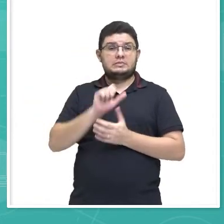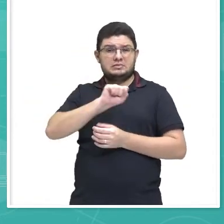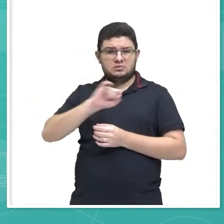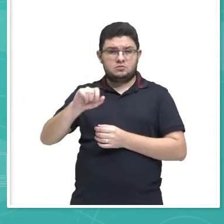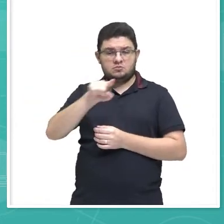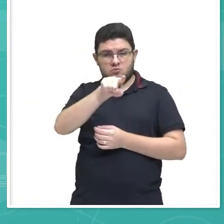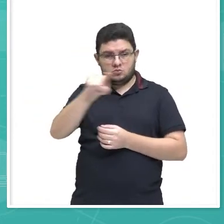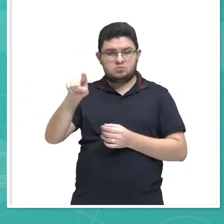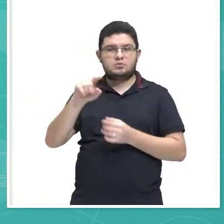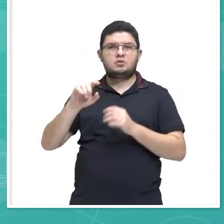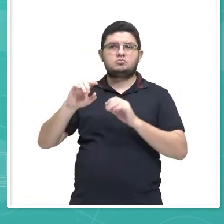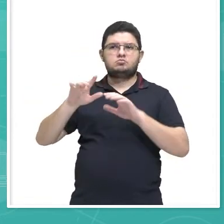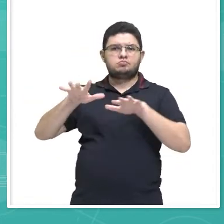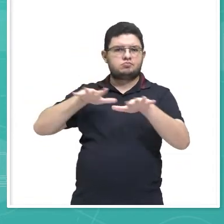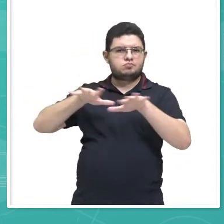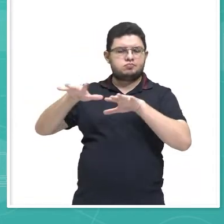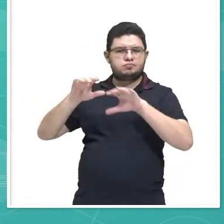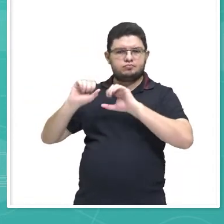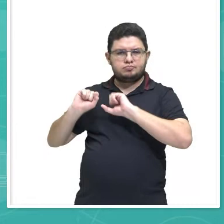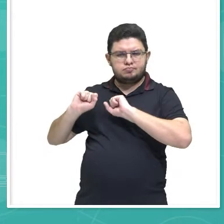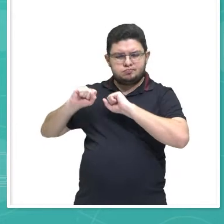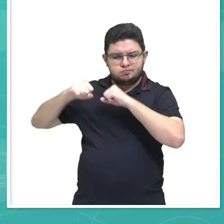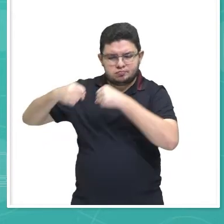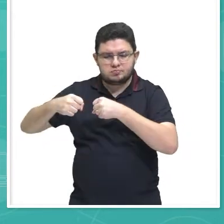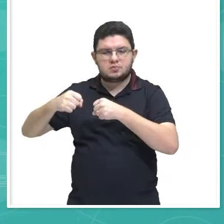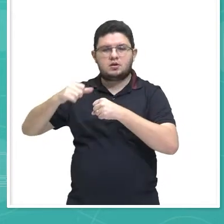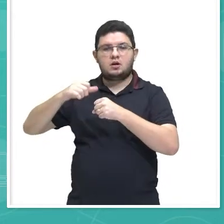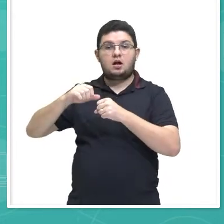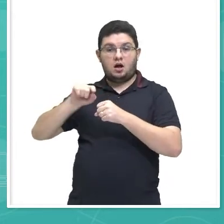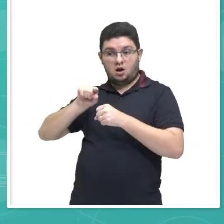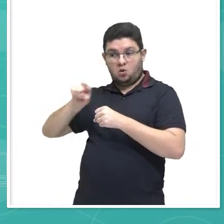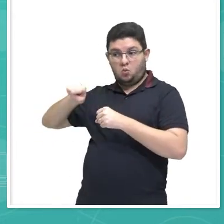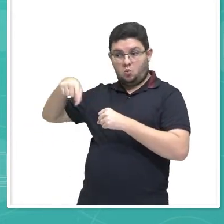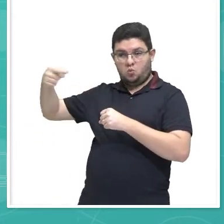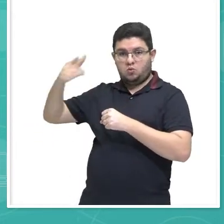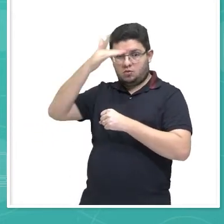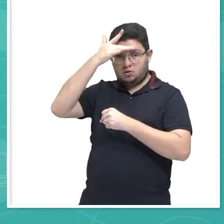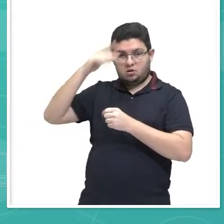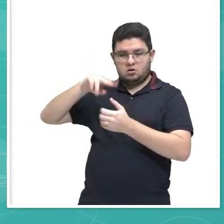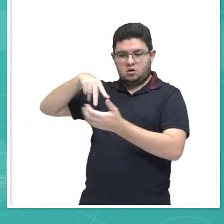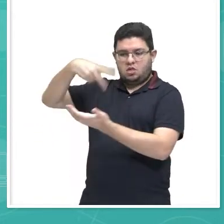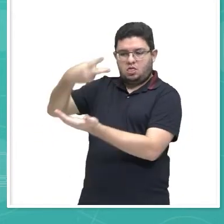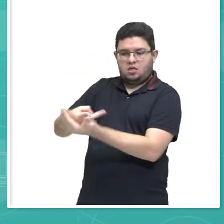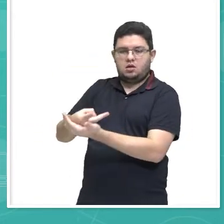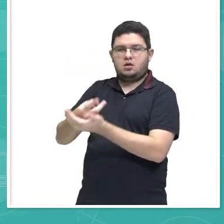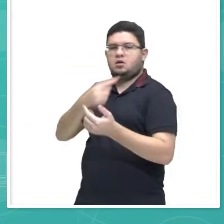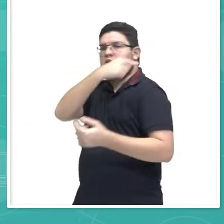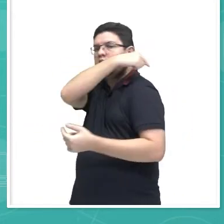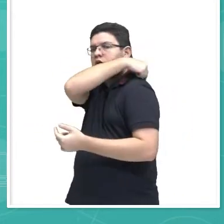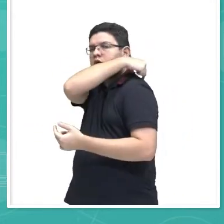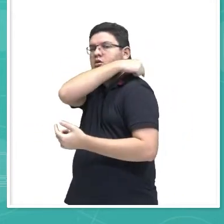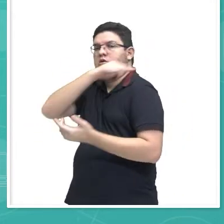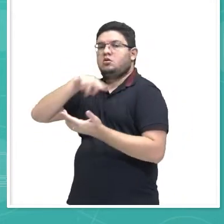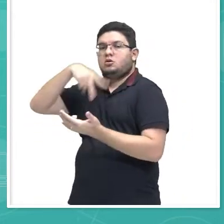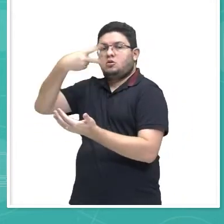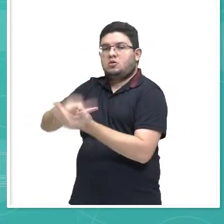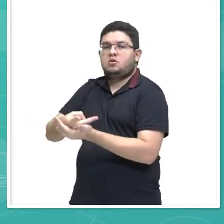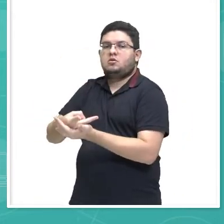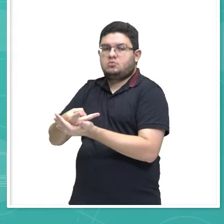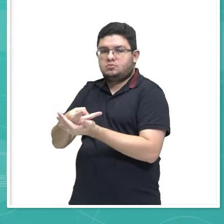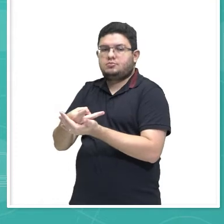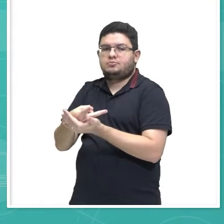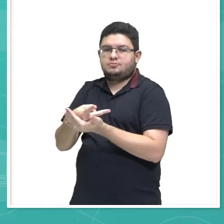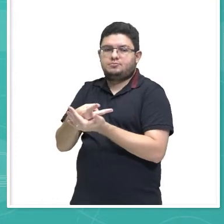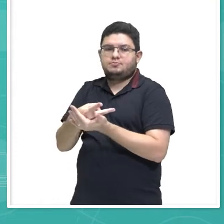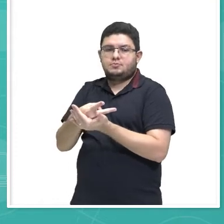bastante perfeito, o adversário cai de costas no chão após esse movimento, tá? Então ele cai de costas